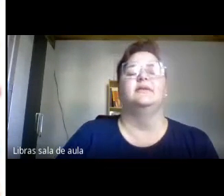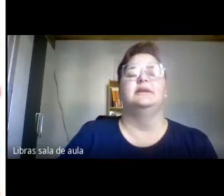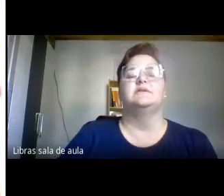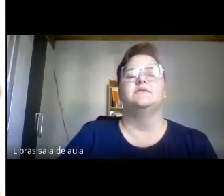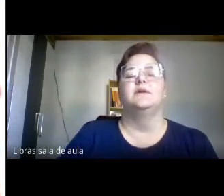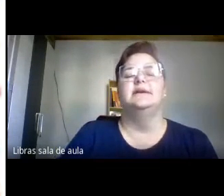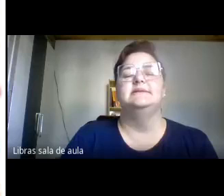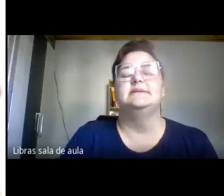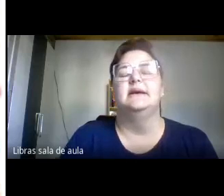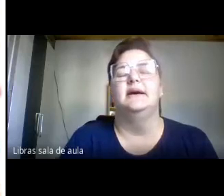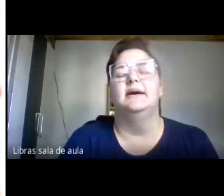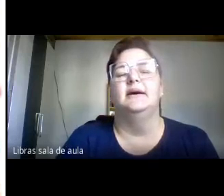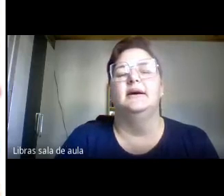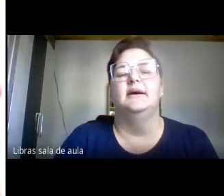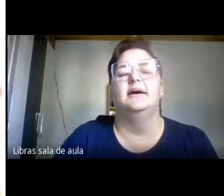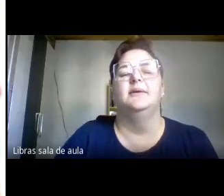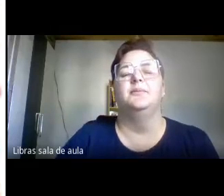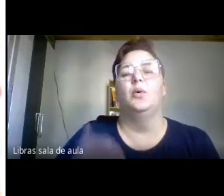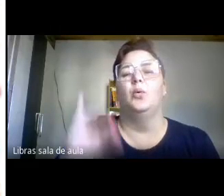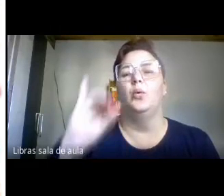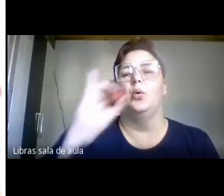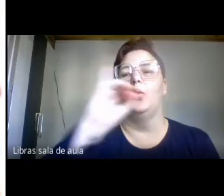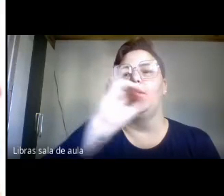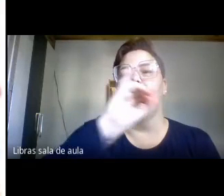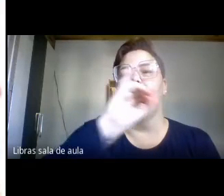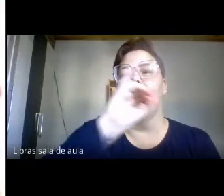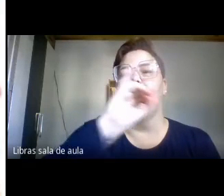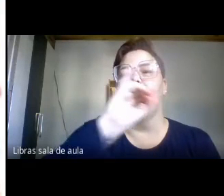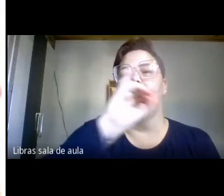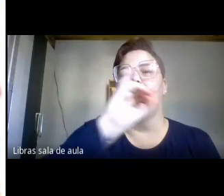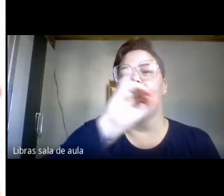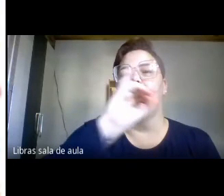As saudações, o oi,